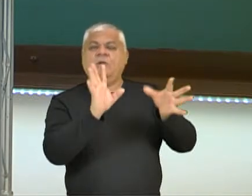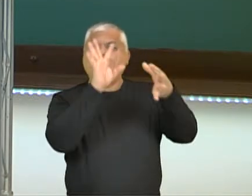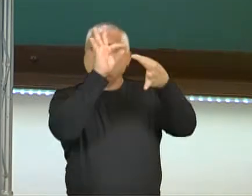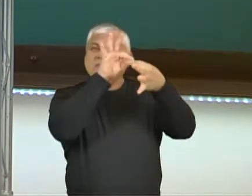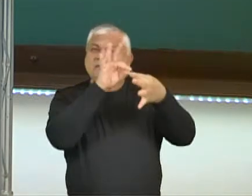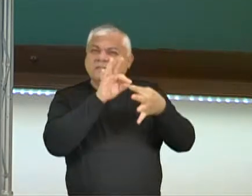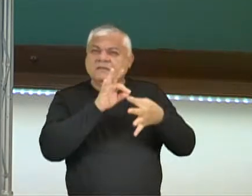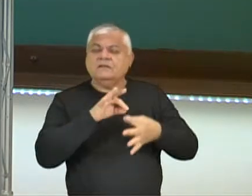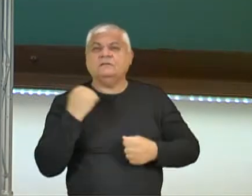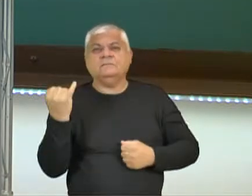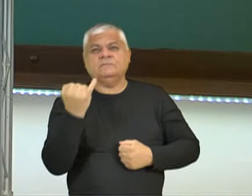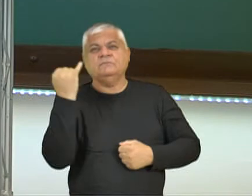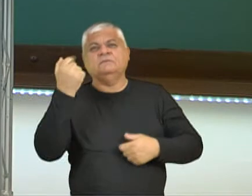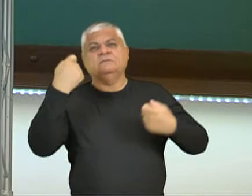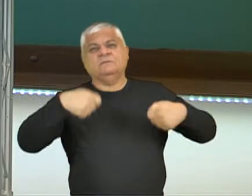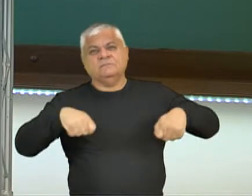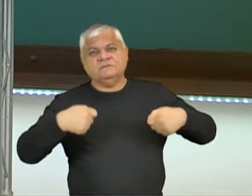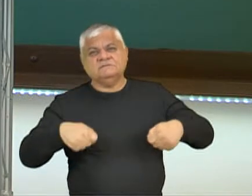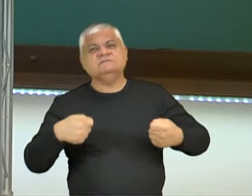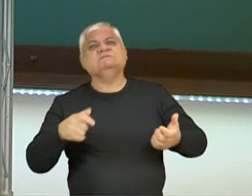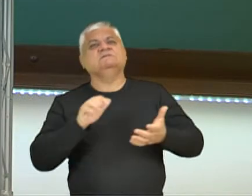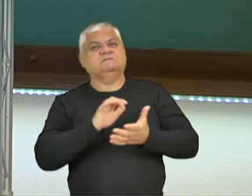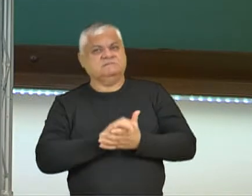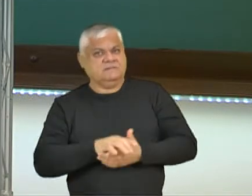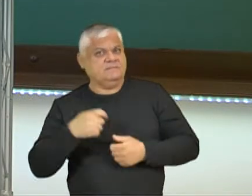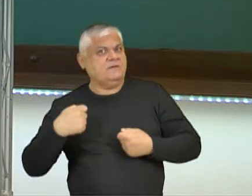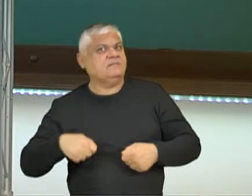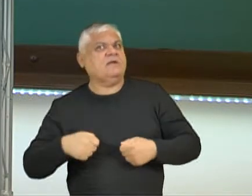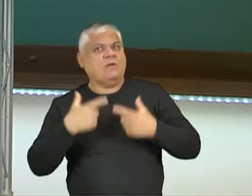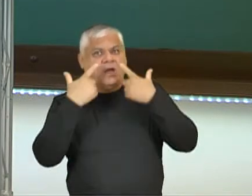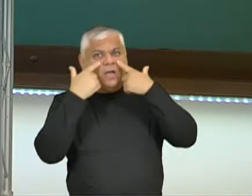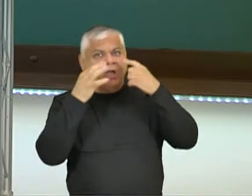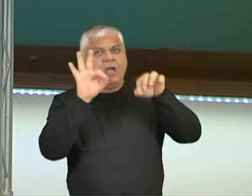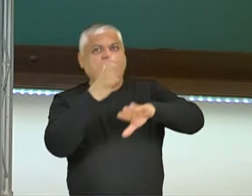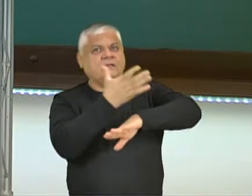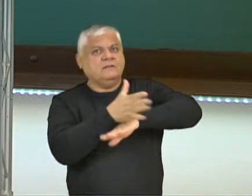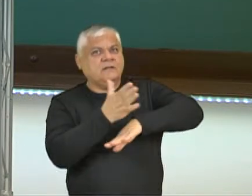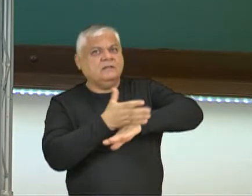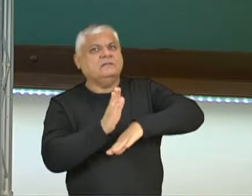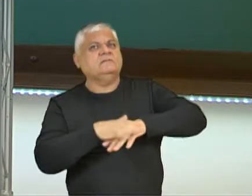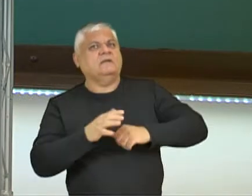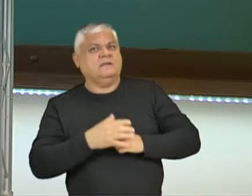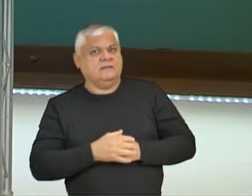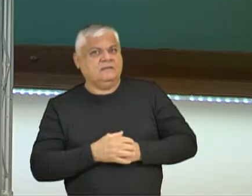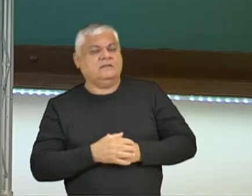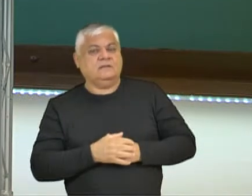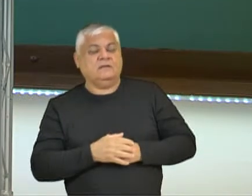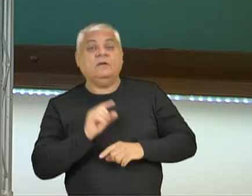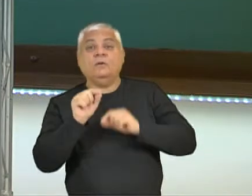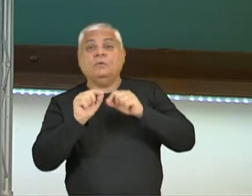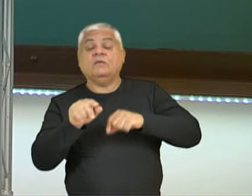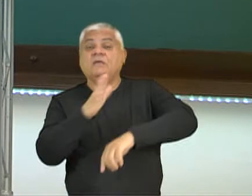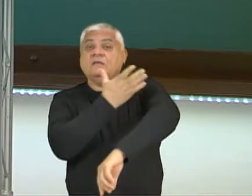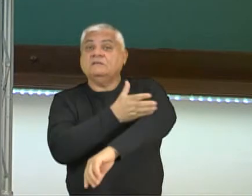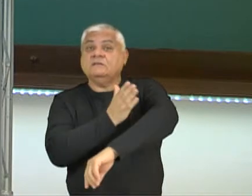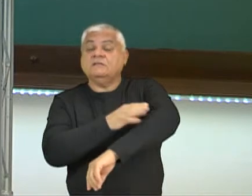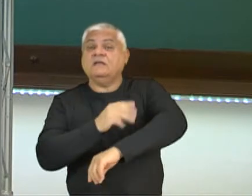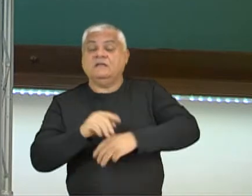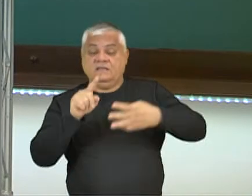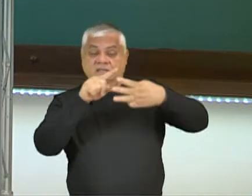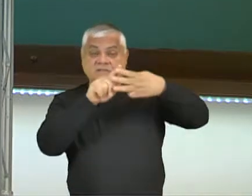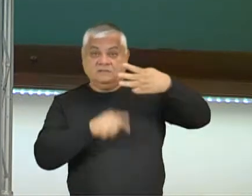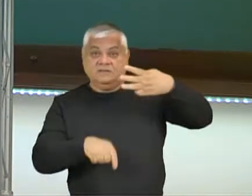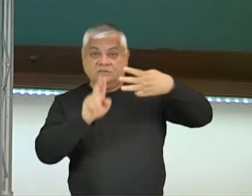realmente são necessários, são importantes ou que foram pedidos. No caso do exercício ali foi pedidos